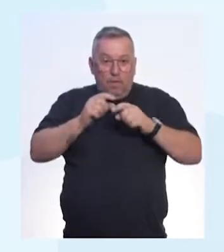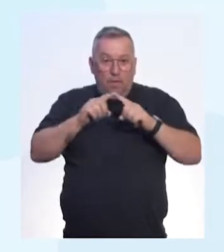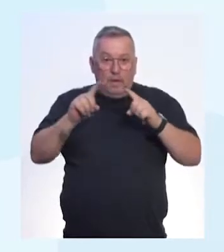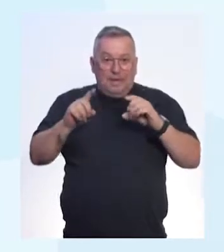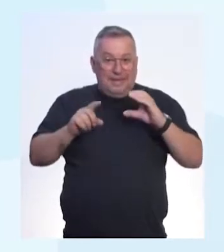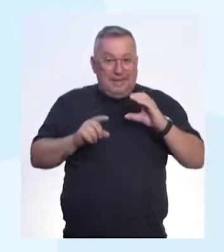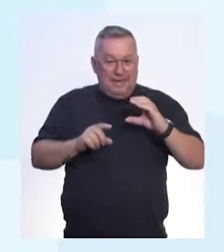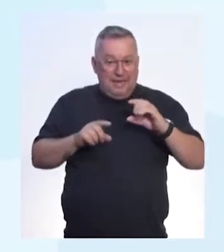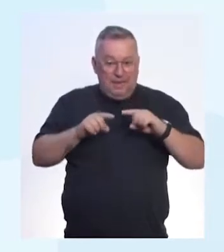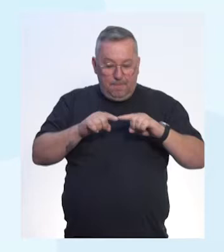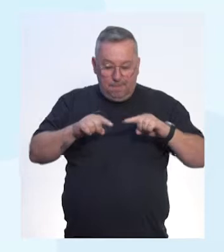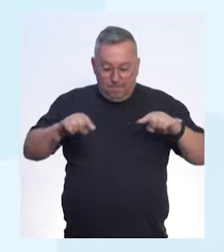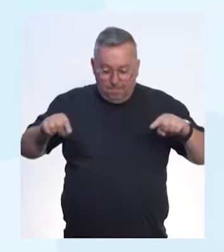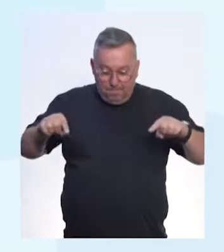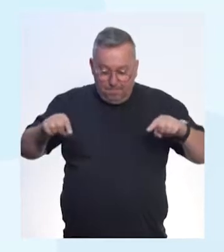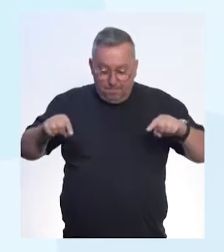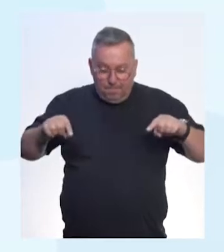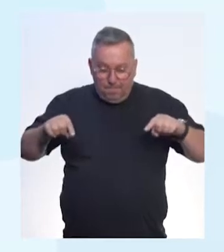medida